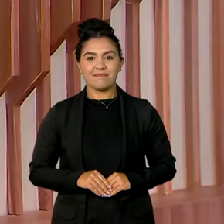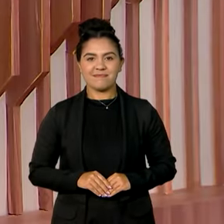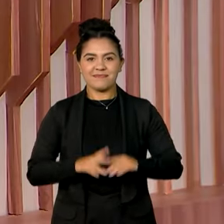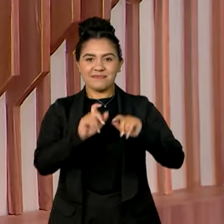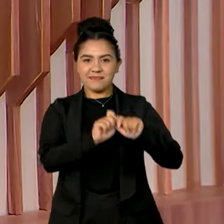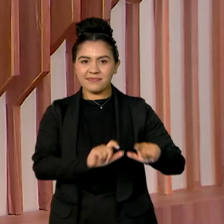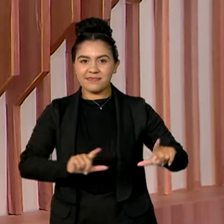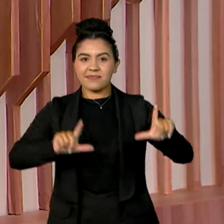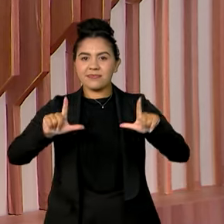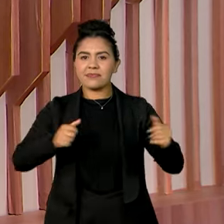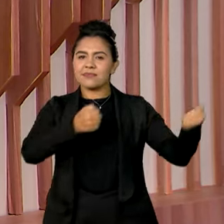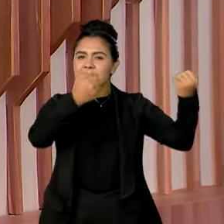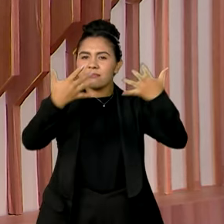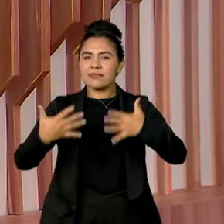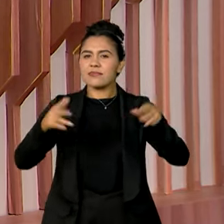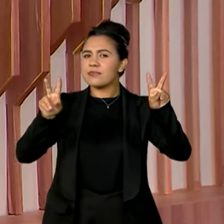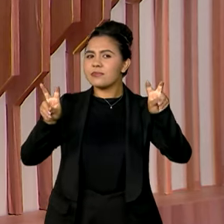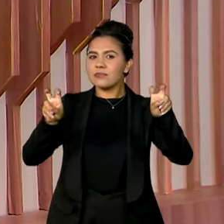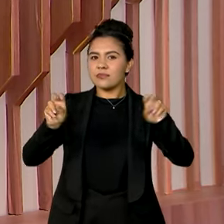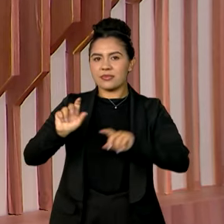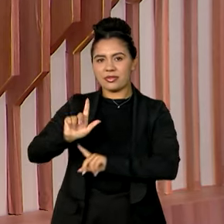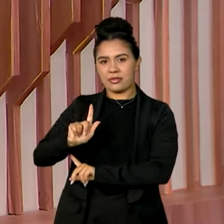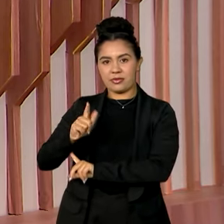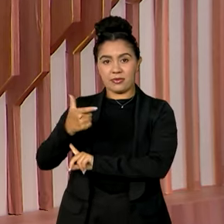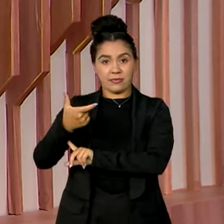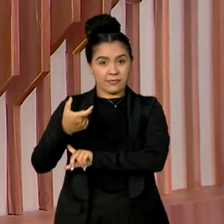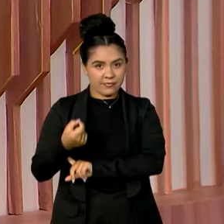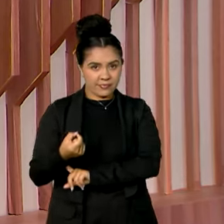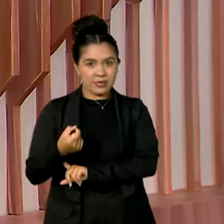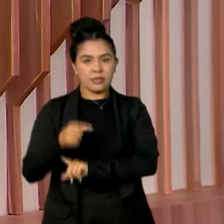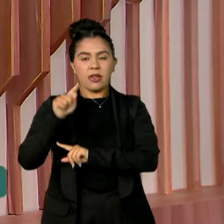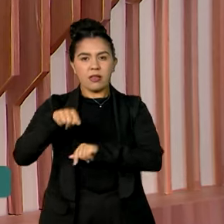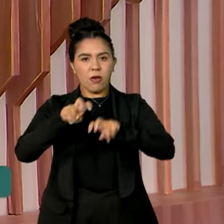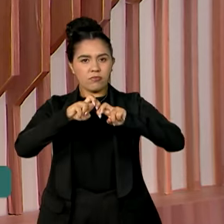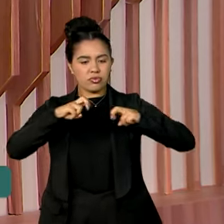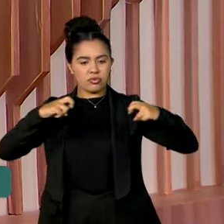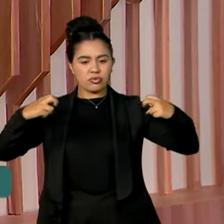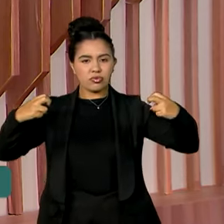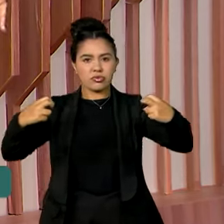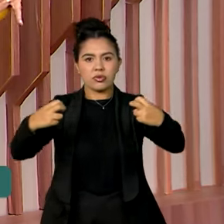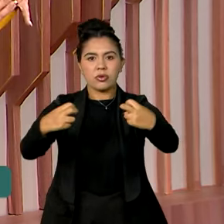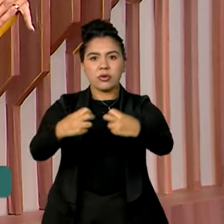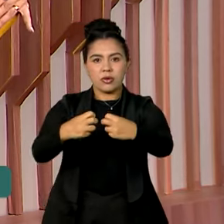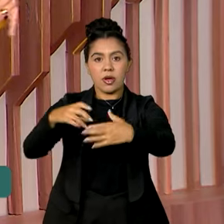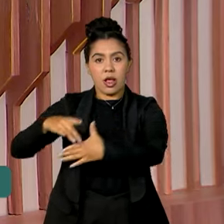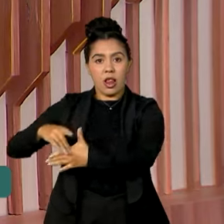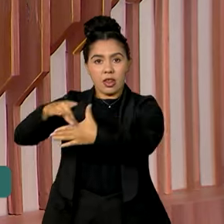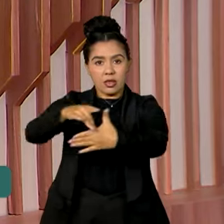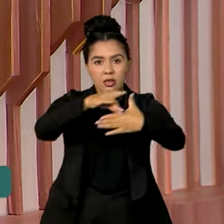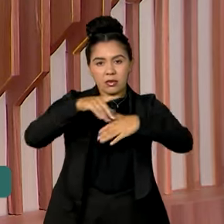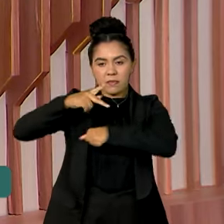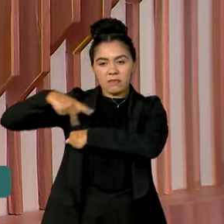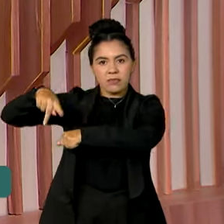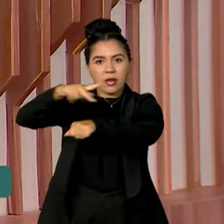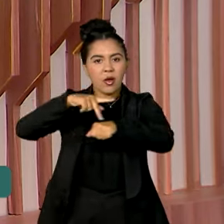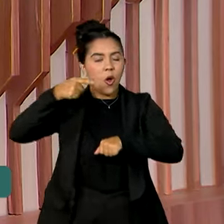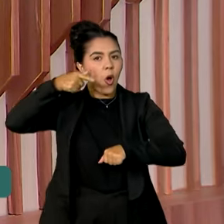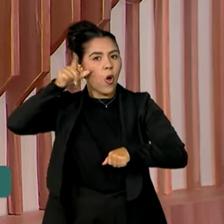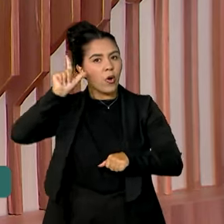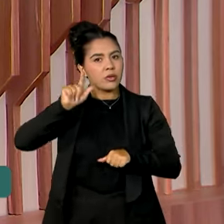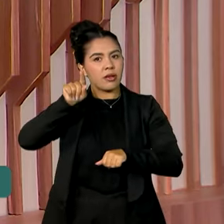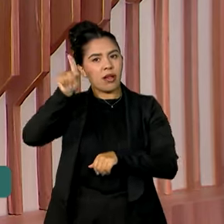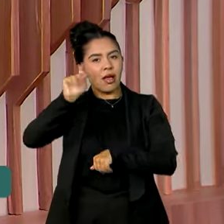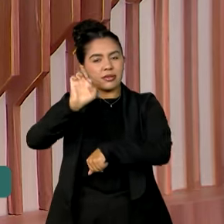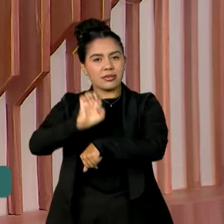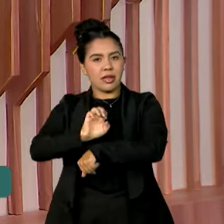Estamos de volta e o assunto agora é o G20, o encontro das maiores economias do mundo, foi encerrado ontem no Rio de Janeiro e um dos